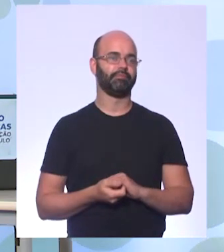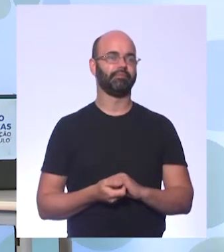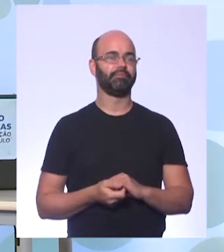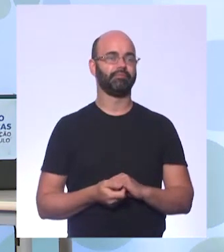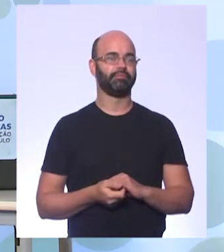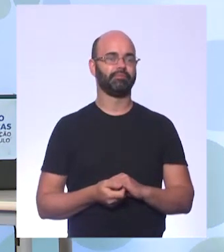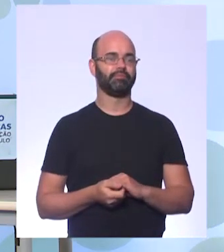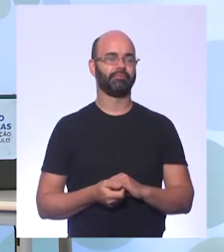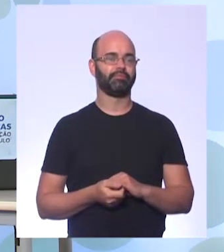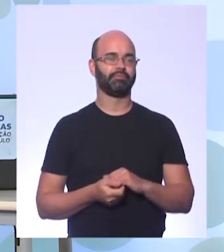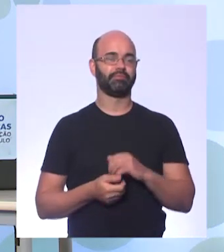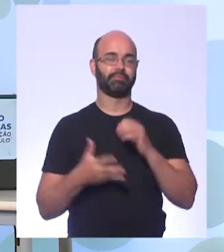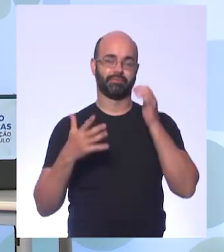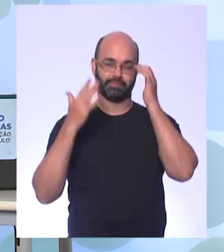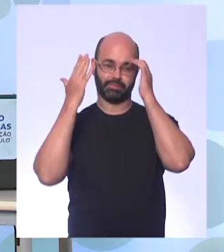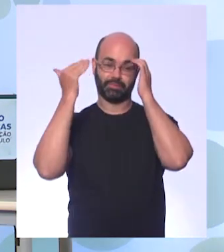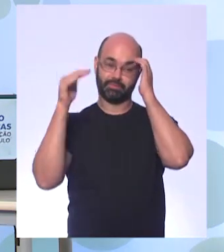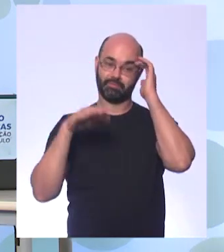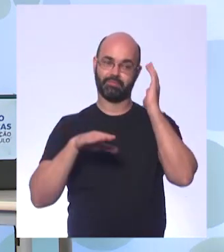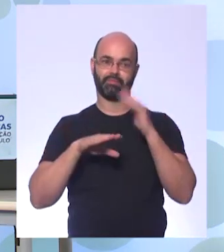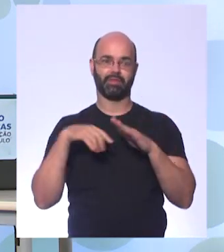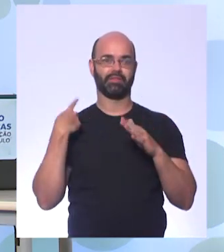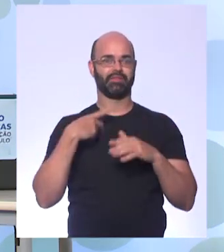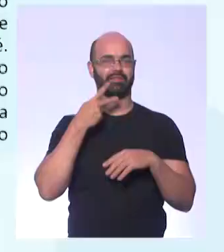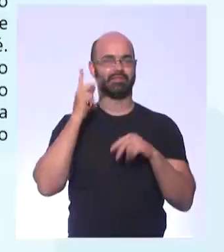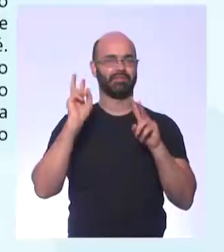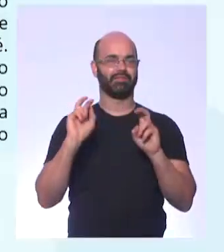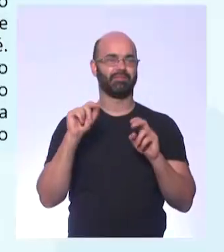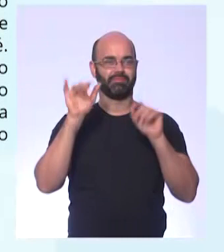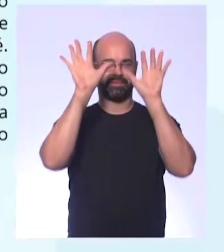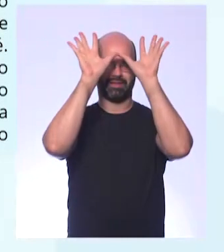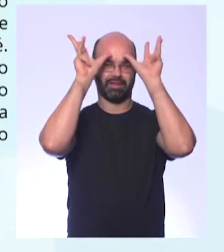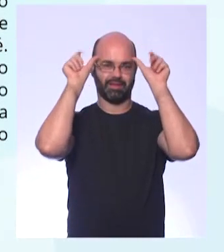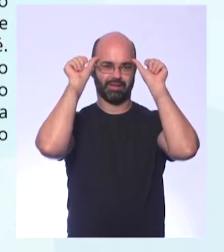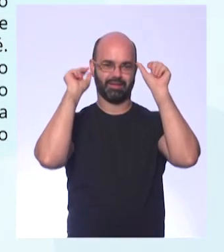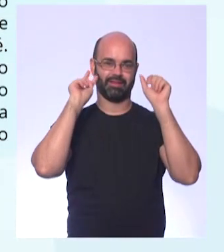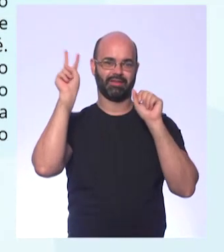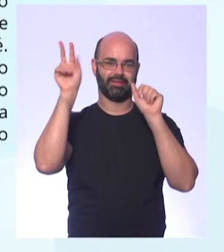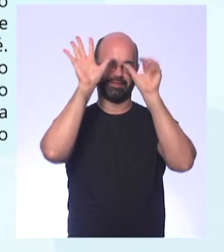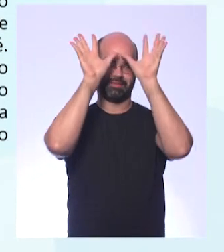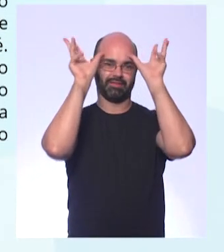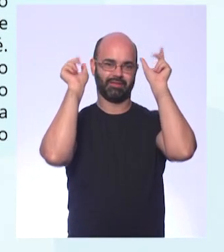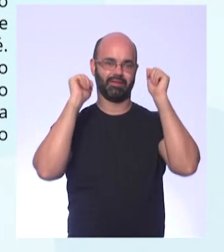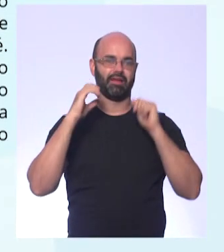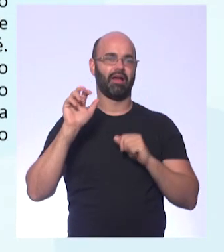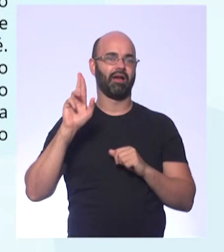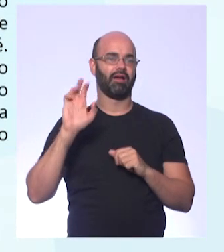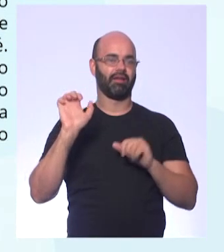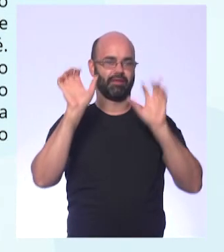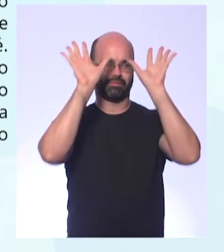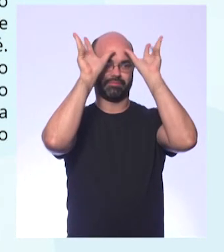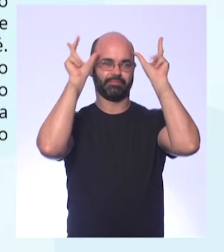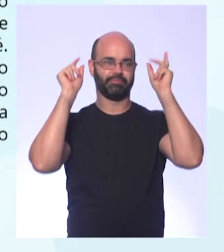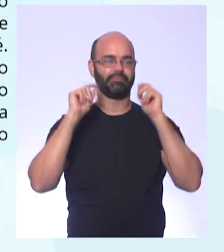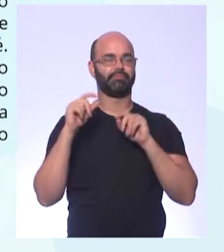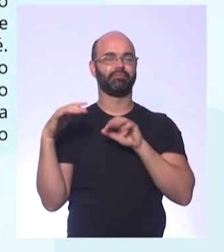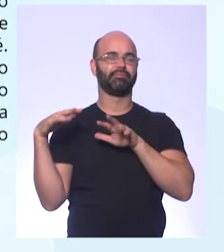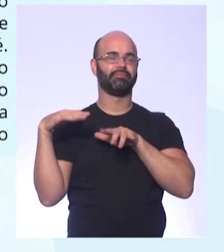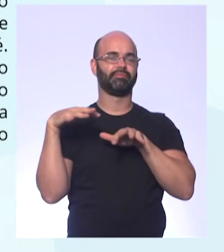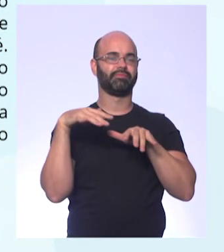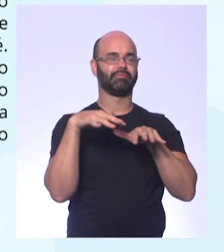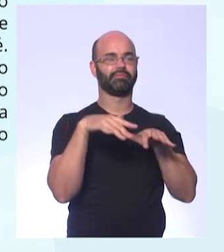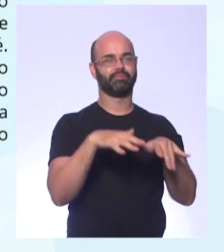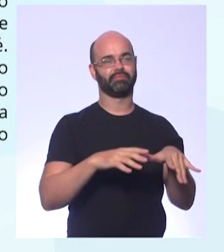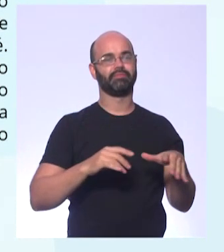famosa, né, que nós conhecemos, que sempre falamos, a questão do Acre. Aí. Então, vamos lá para a questão do Acre. Então, a ocupação dessas áreas por